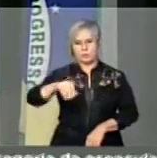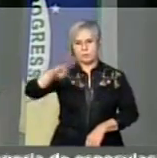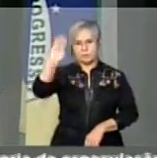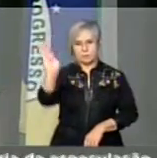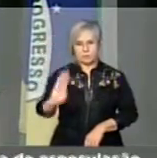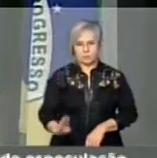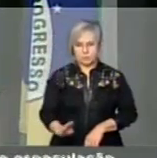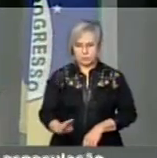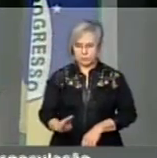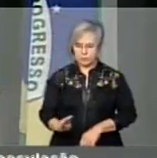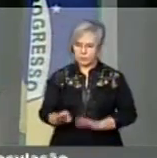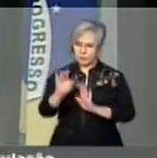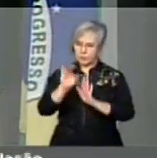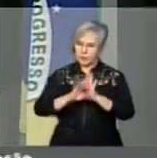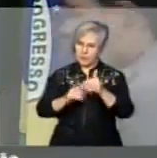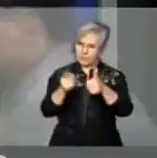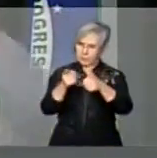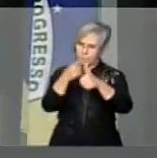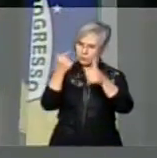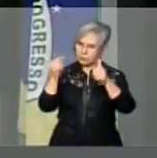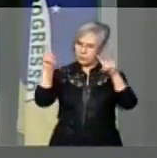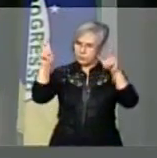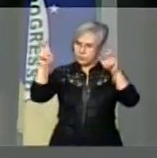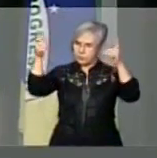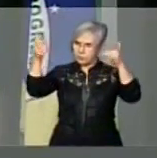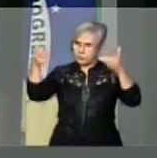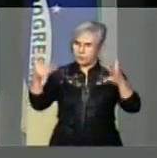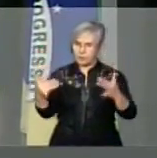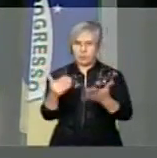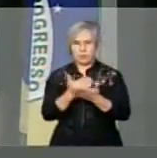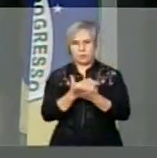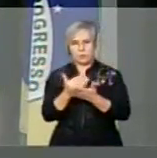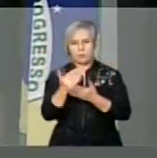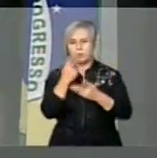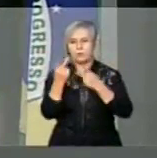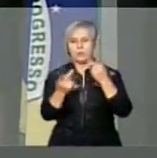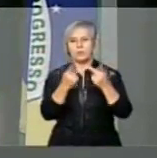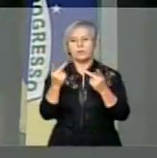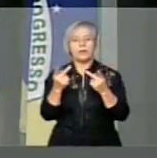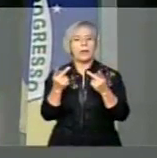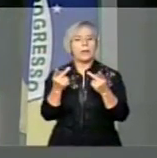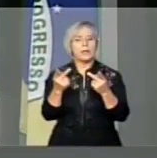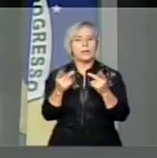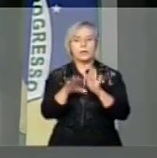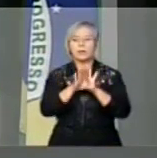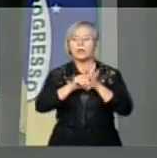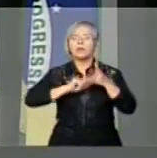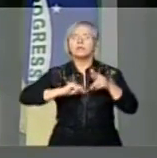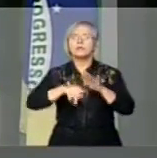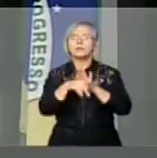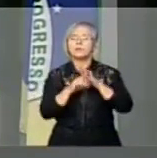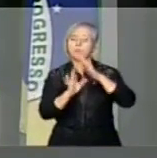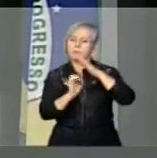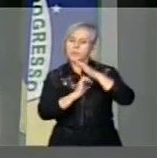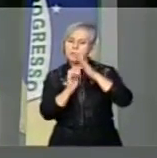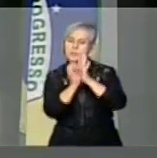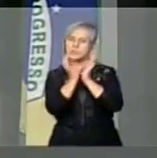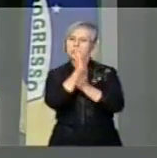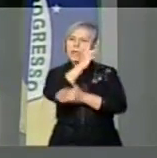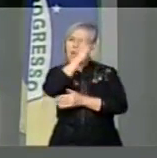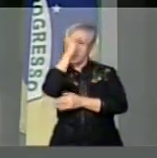O capítulo 1º, disposições preliminares, trata das definições acerca de entidades,